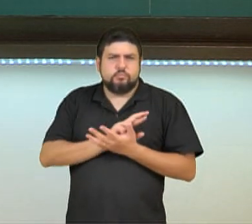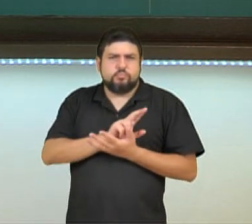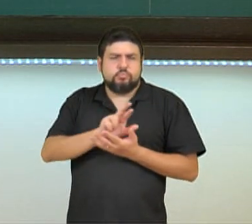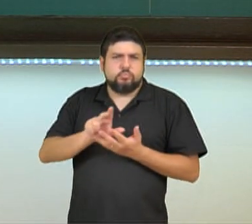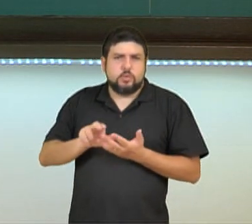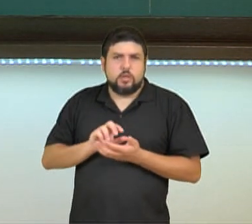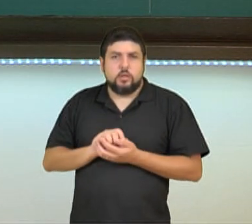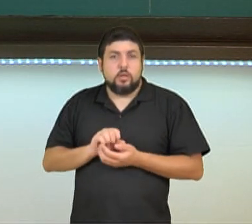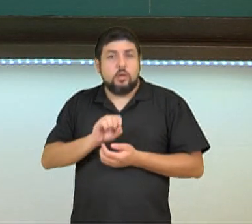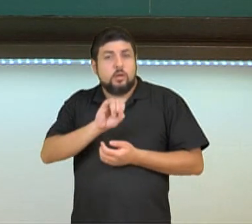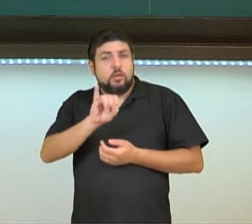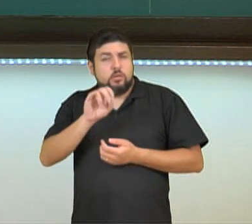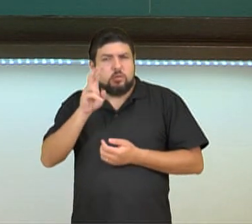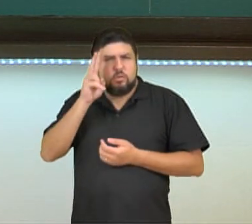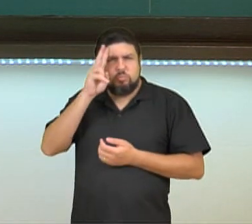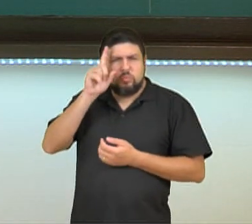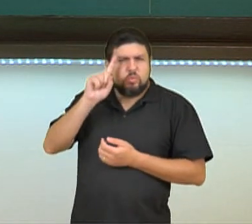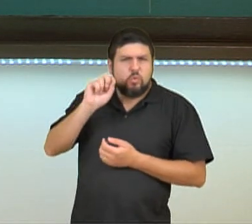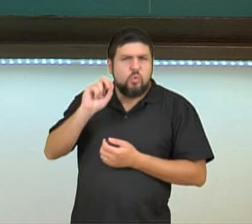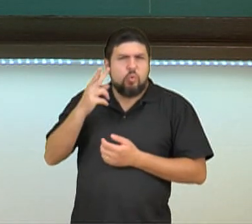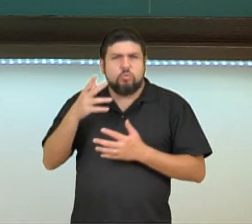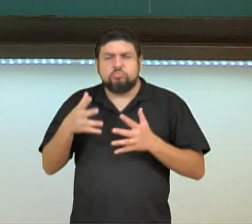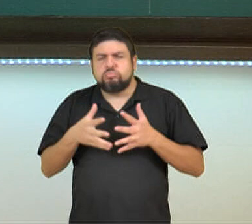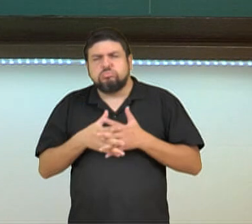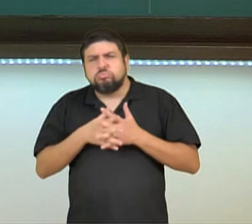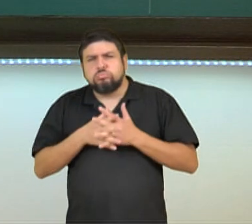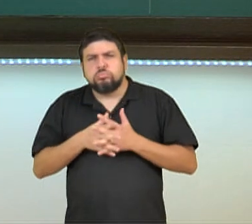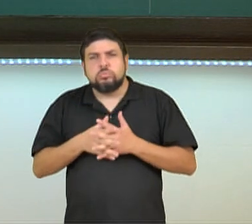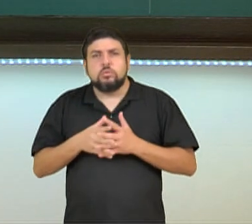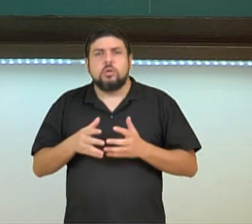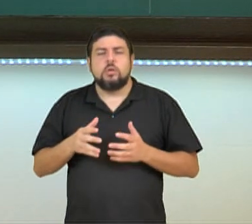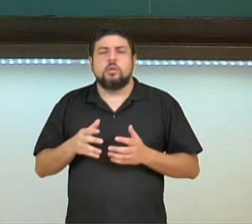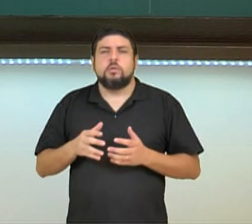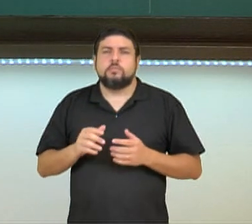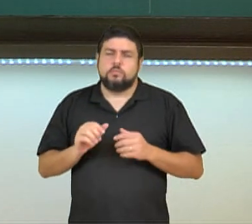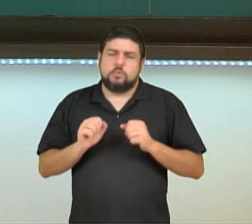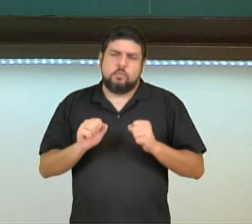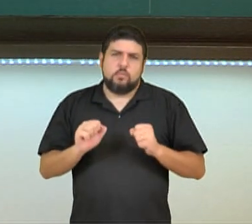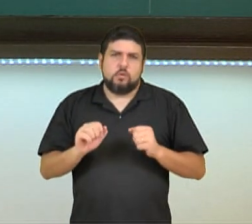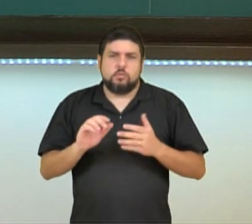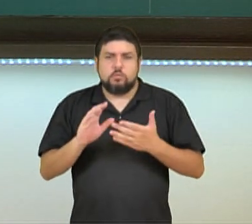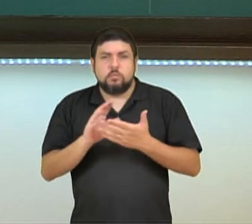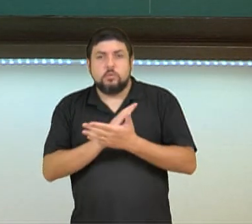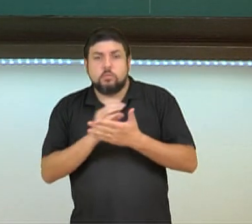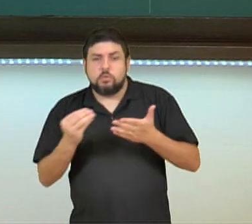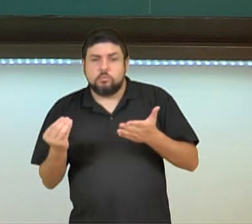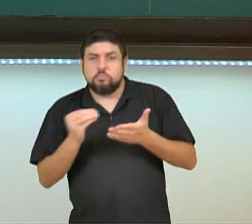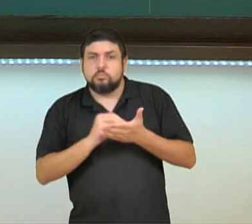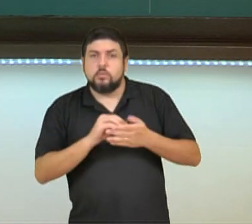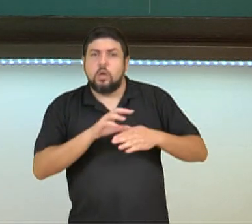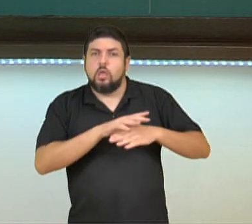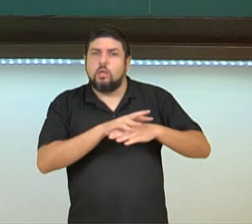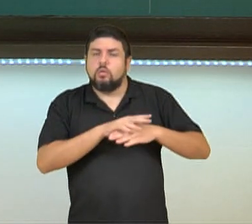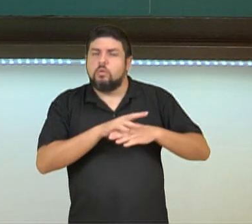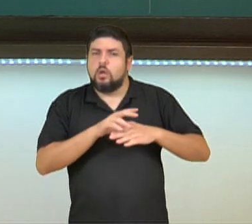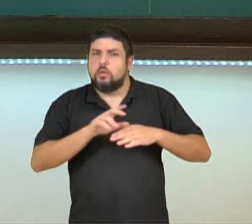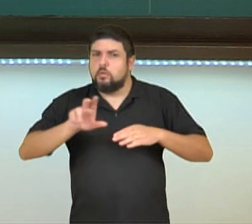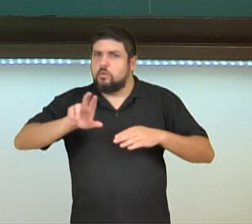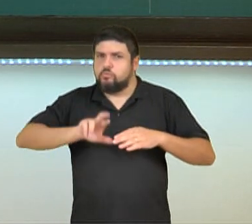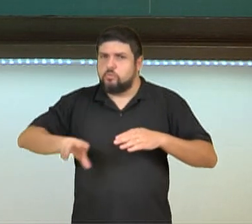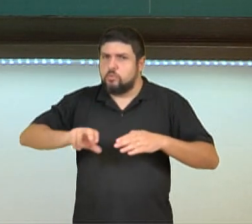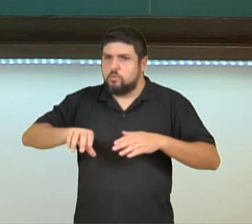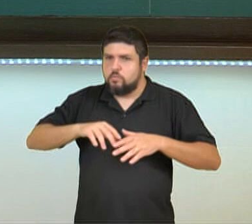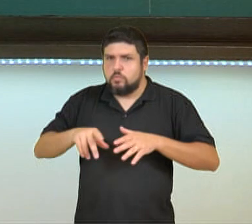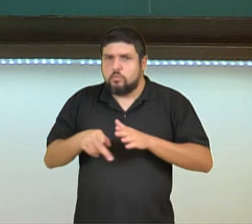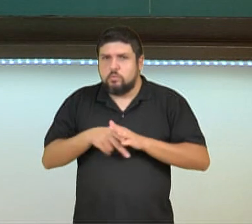você não lembrou ou confundiu, né? Talvez você pode ter citado aí alguma doença que não é do sistema